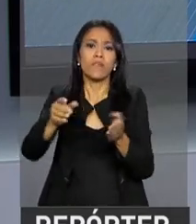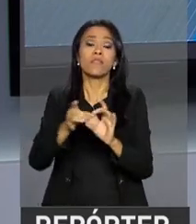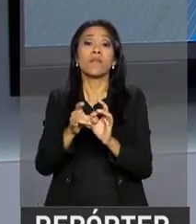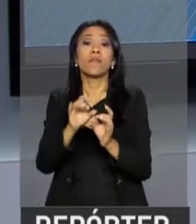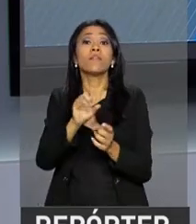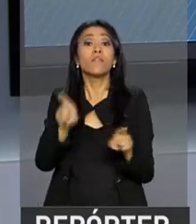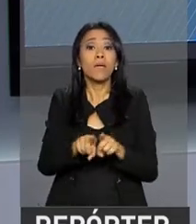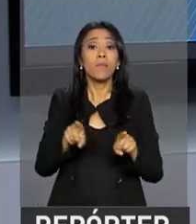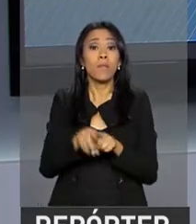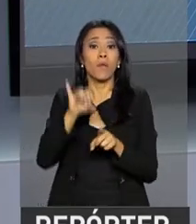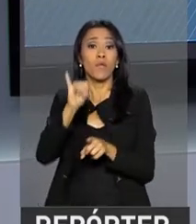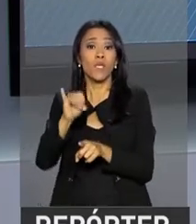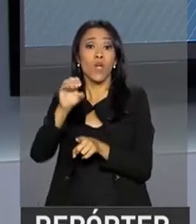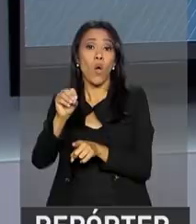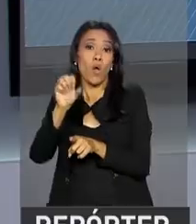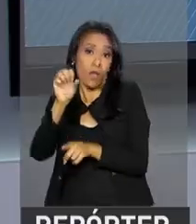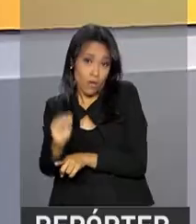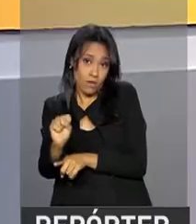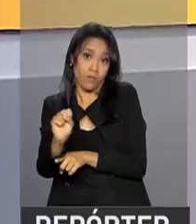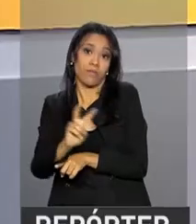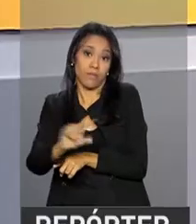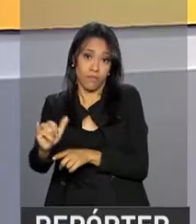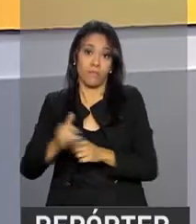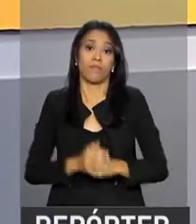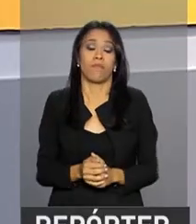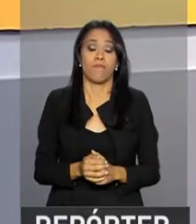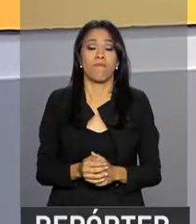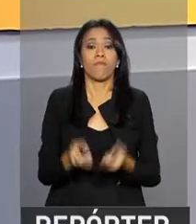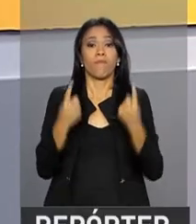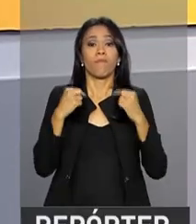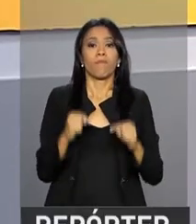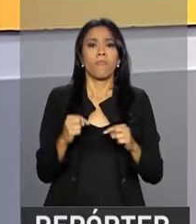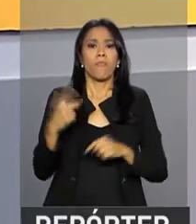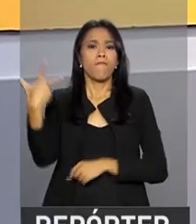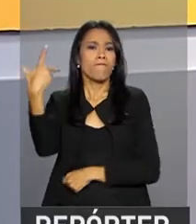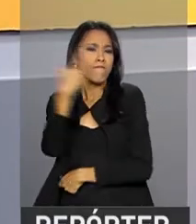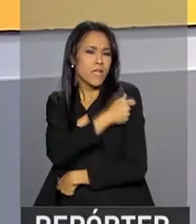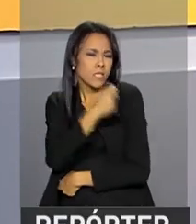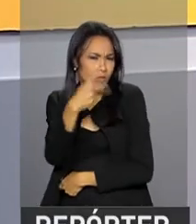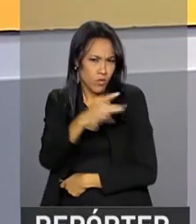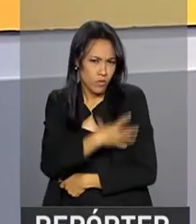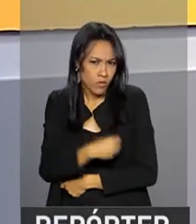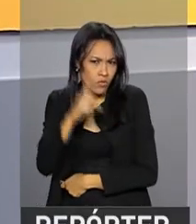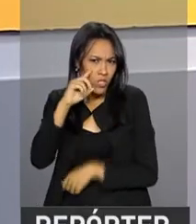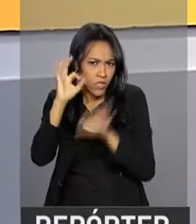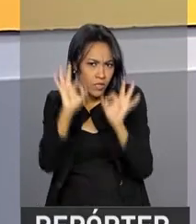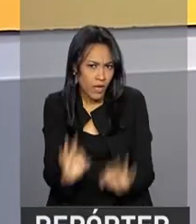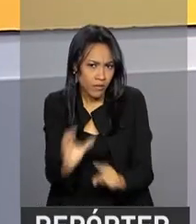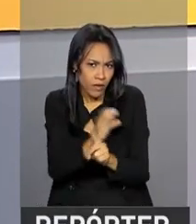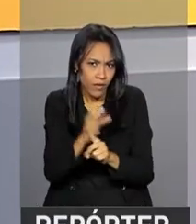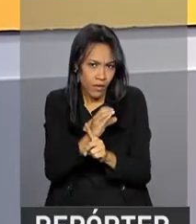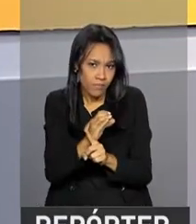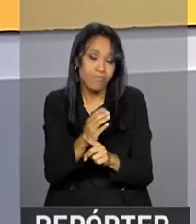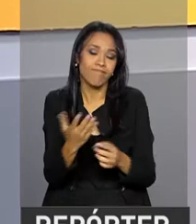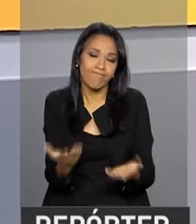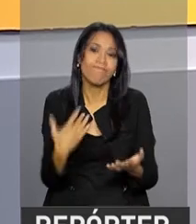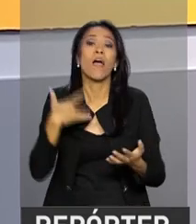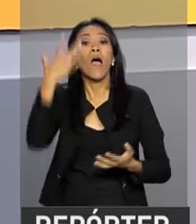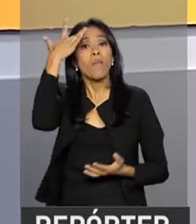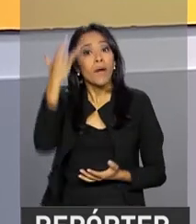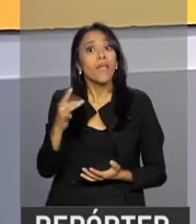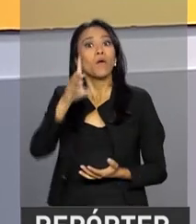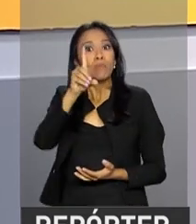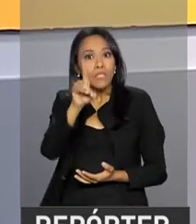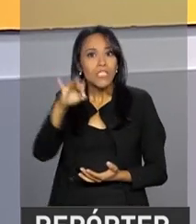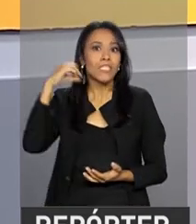sos usado pelos iphones e as vacinas o seu filho estão em dia amanhã sábado será dia d